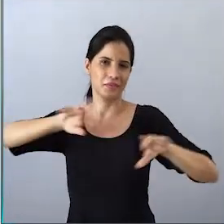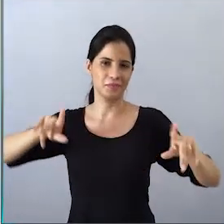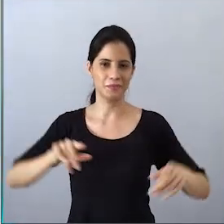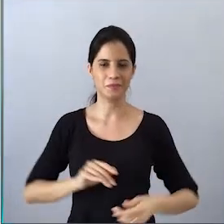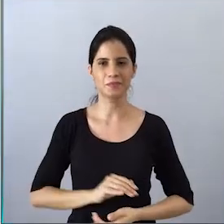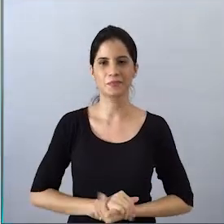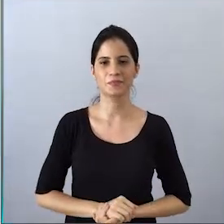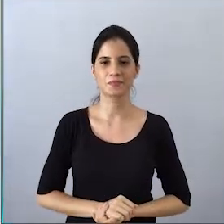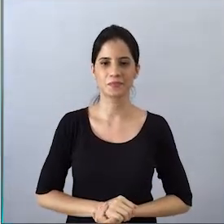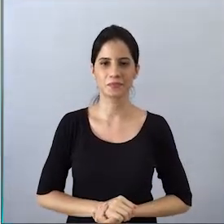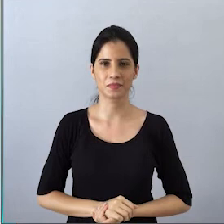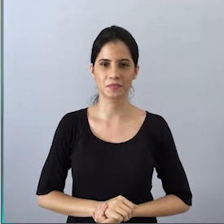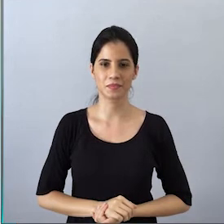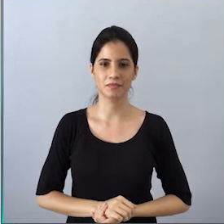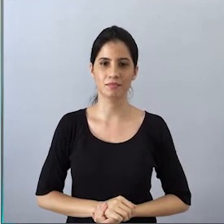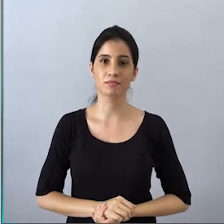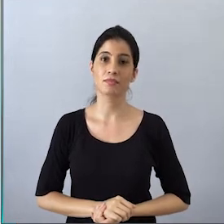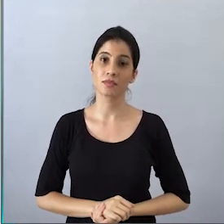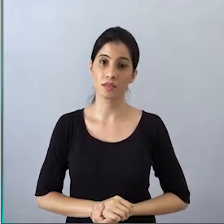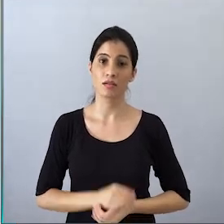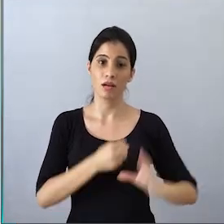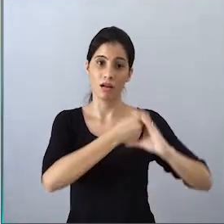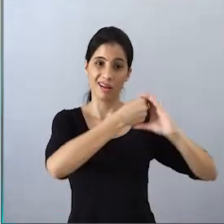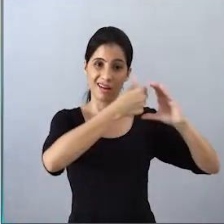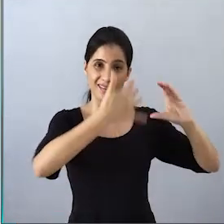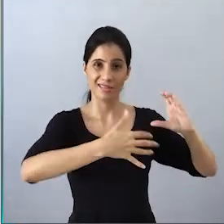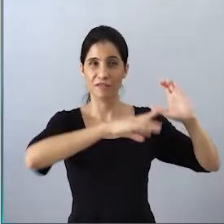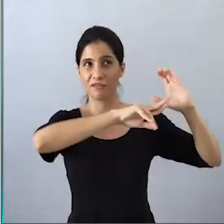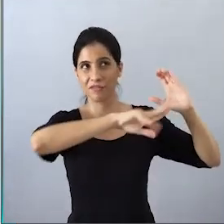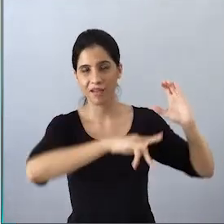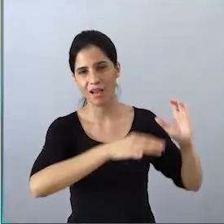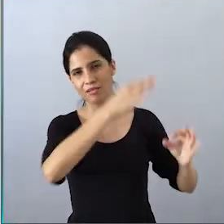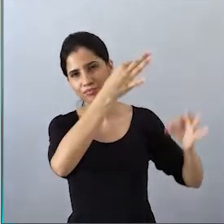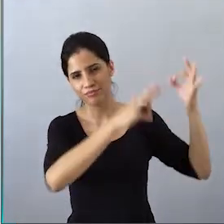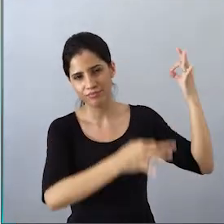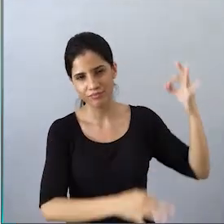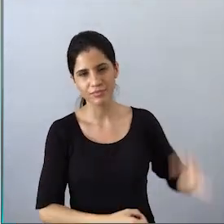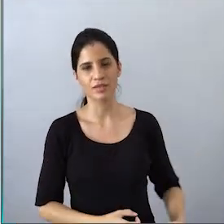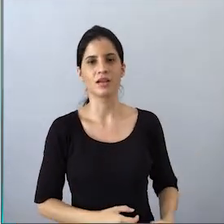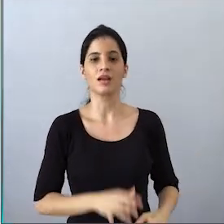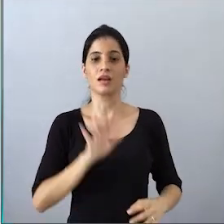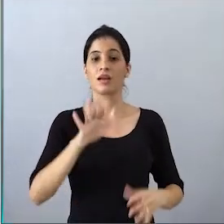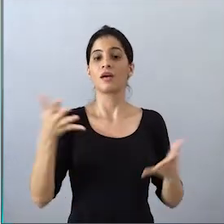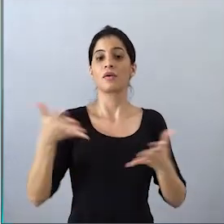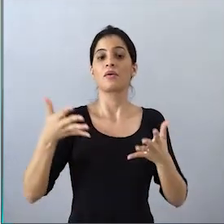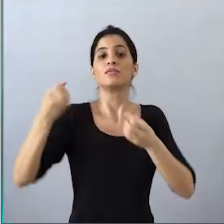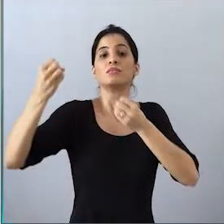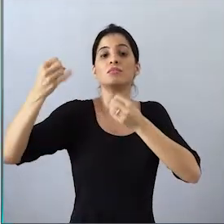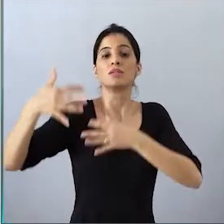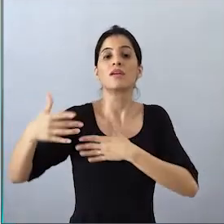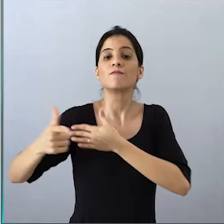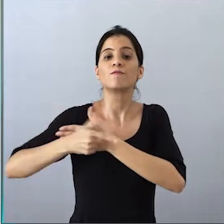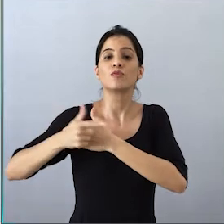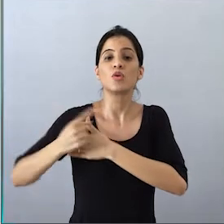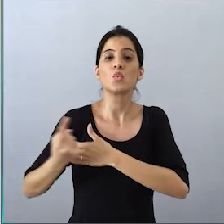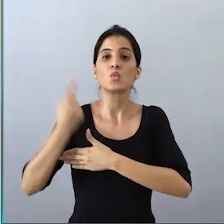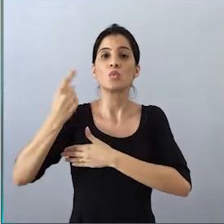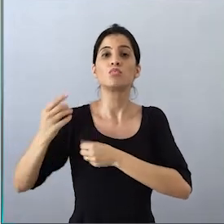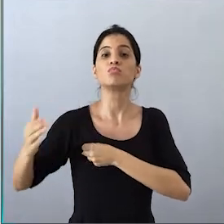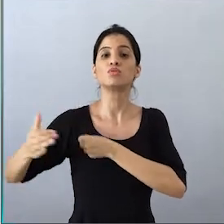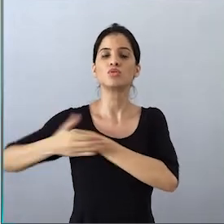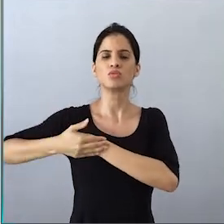PAS. Devido a essas características já discorridas, pode-se determinar as funções exercidas pelo